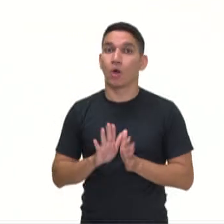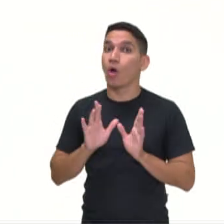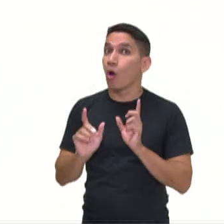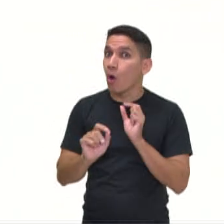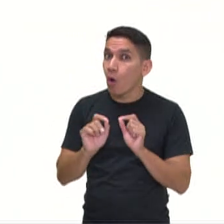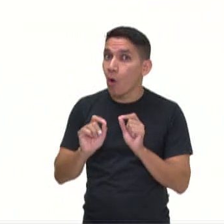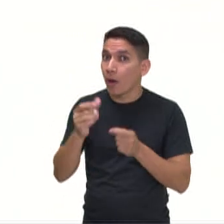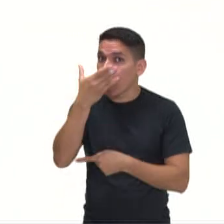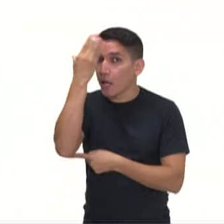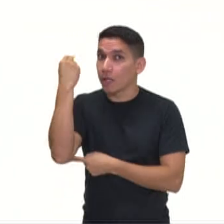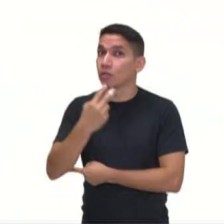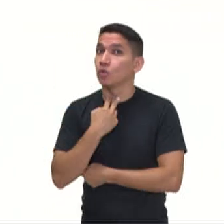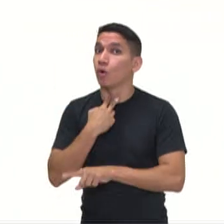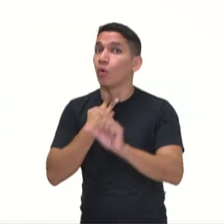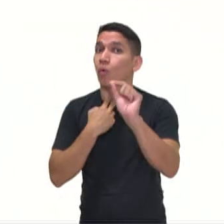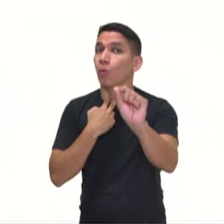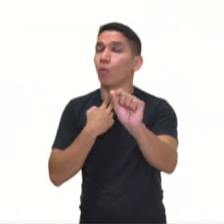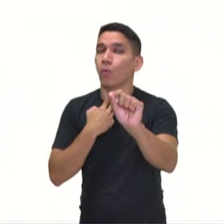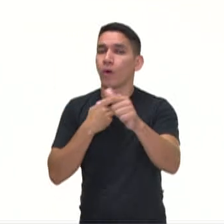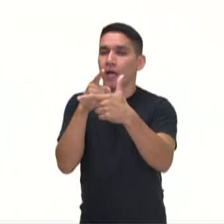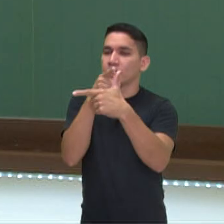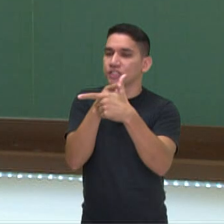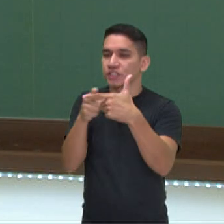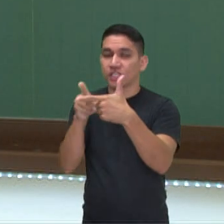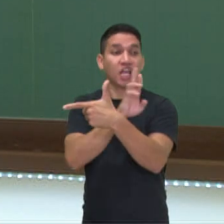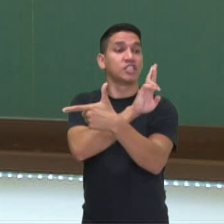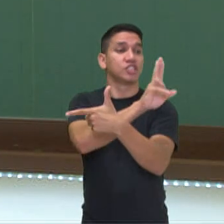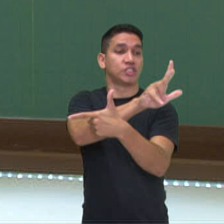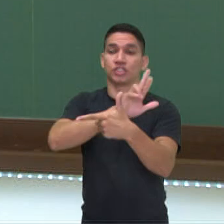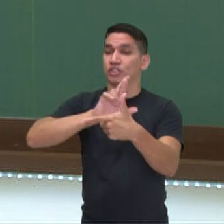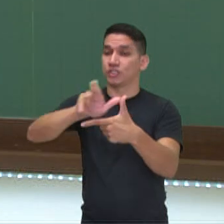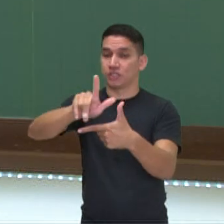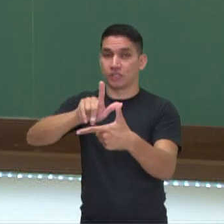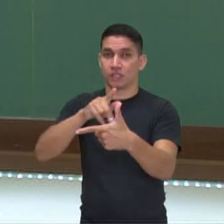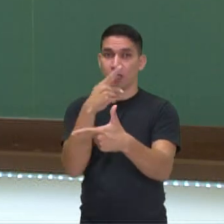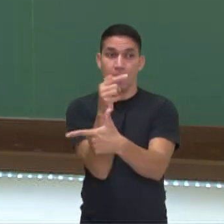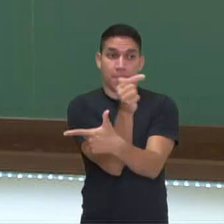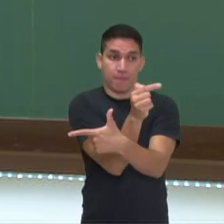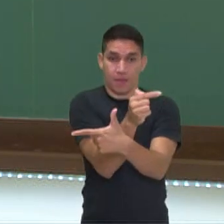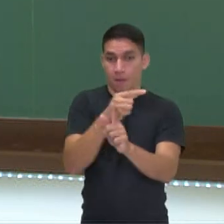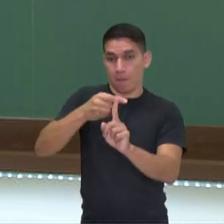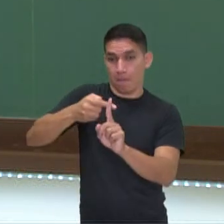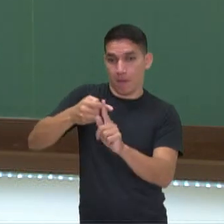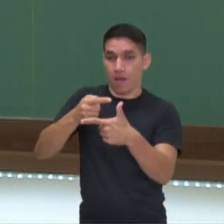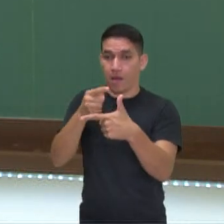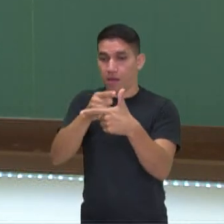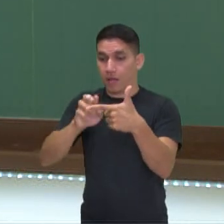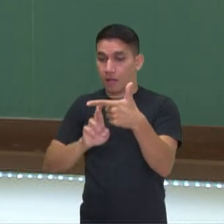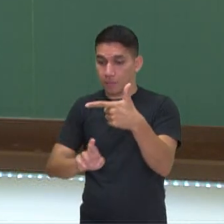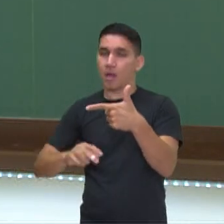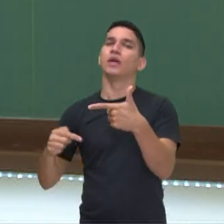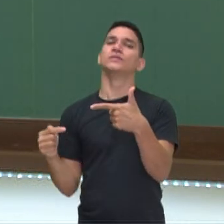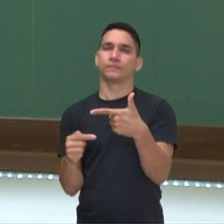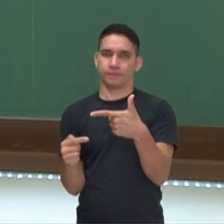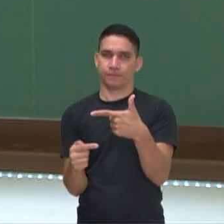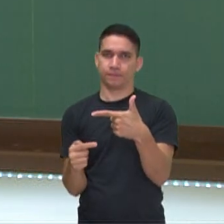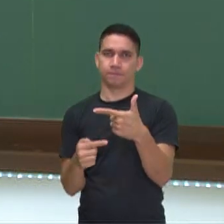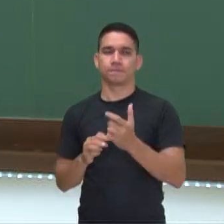pode esquecer que na divisão, quando temos sinais diferentes, resultado fica negativo,